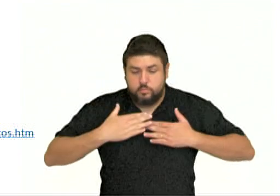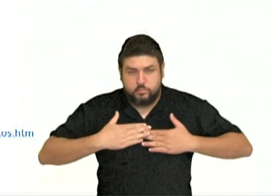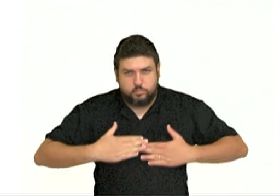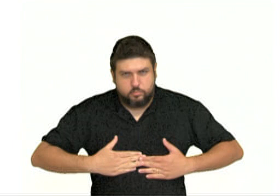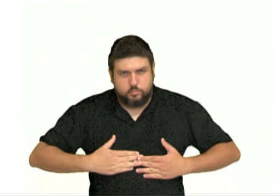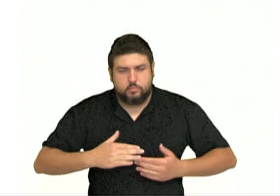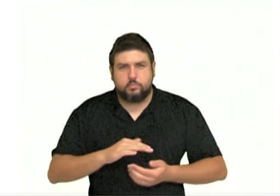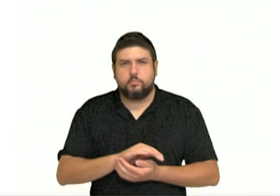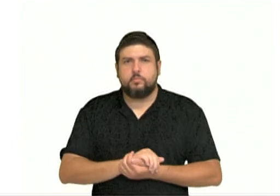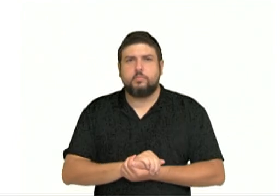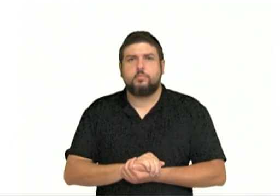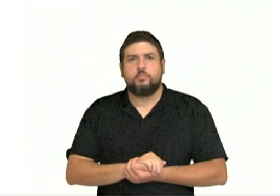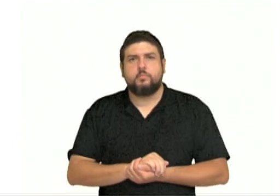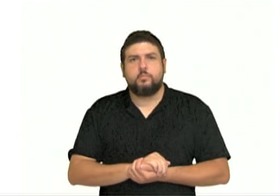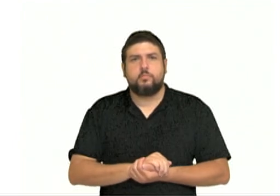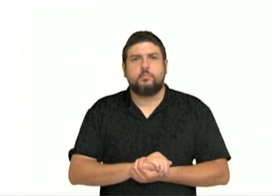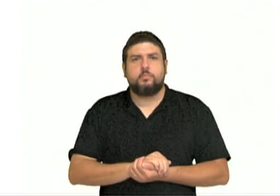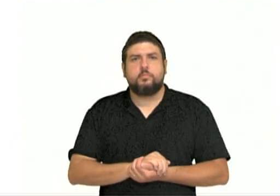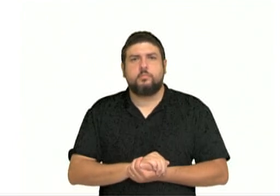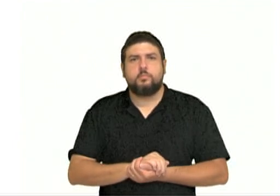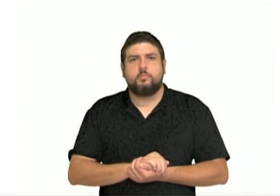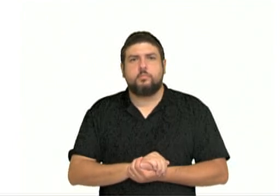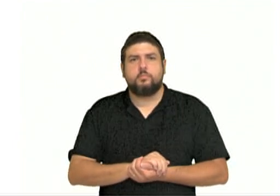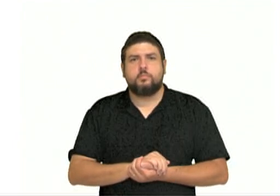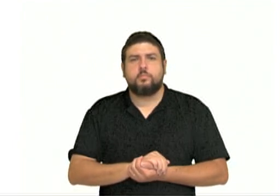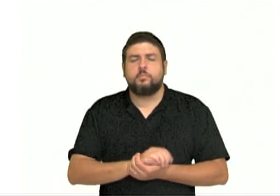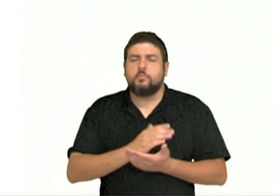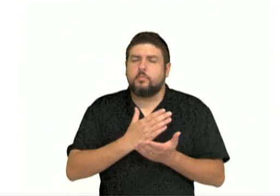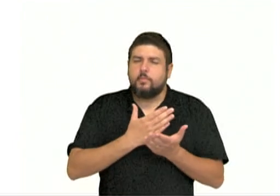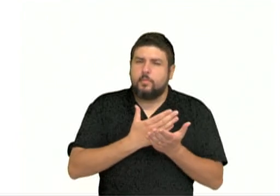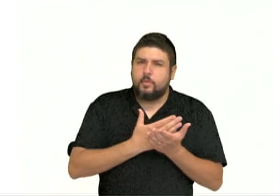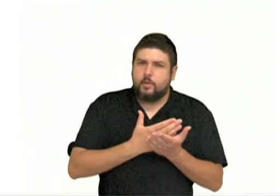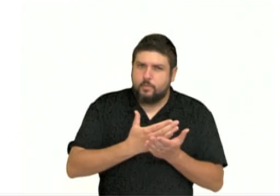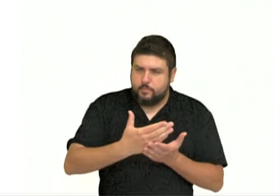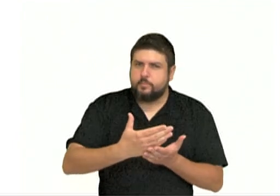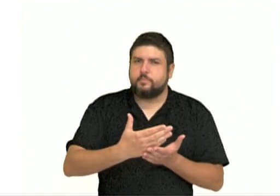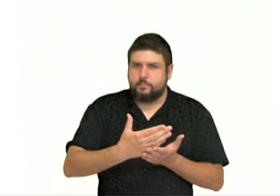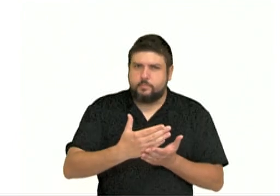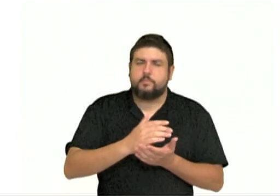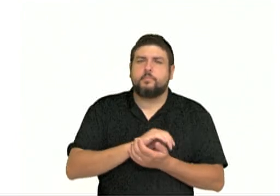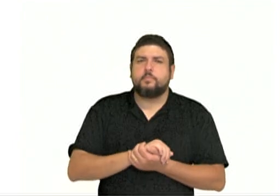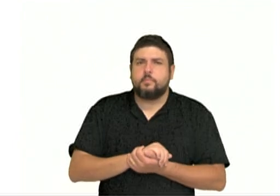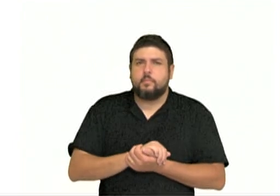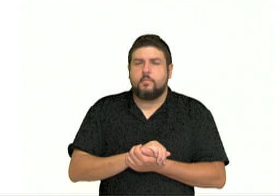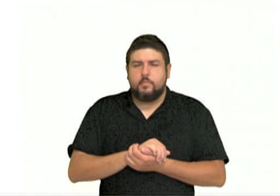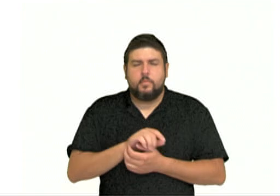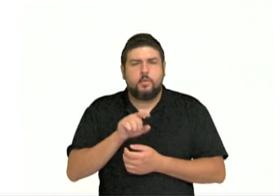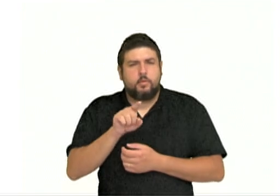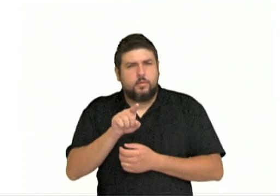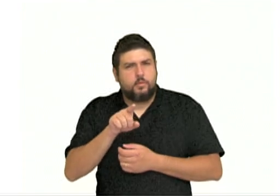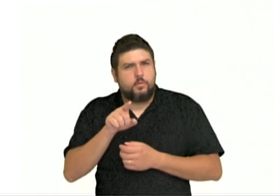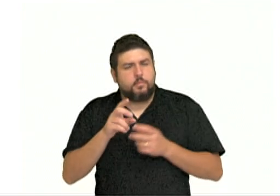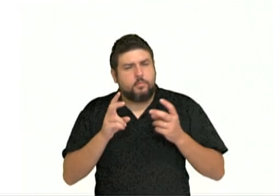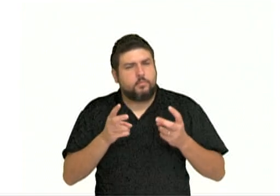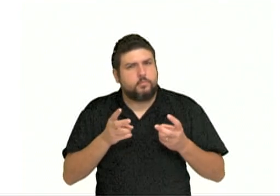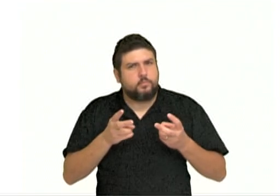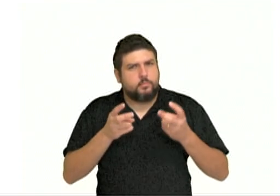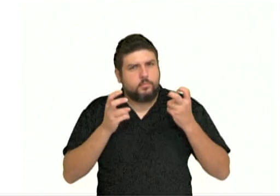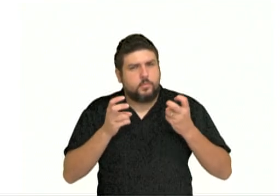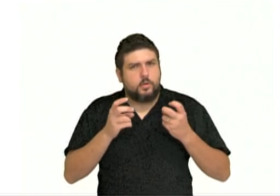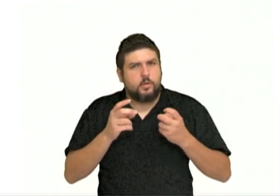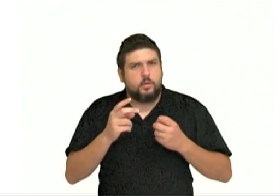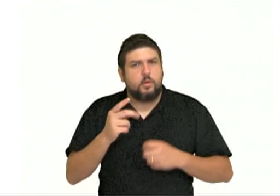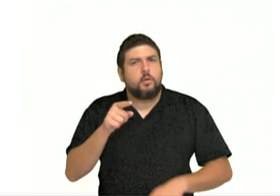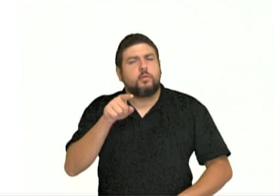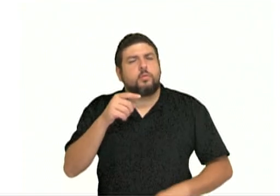humano. Para início de papo, para início de conversa, você já reparou nos movimentos da